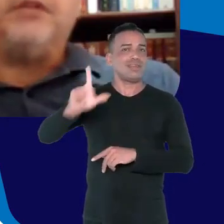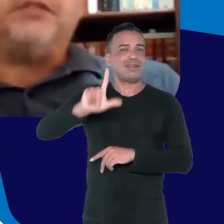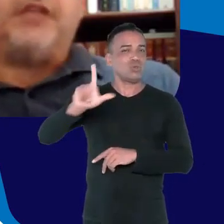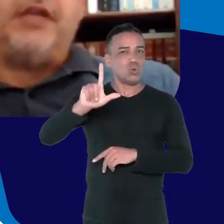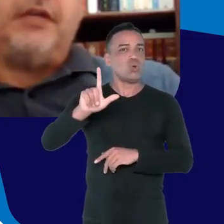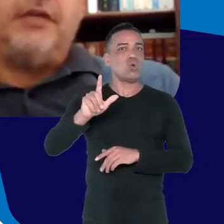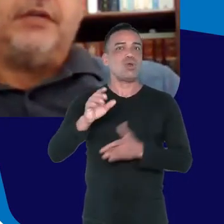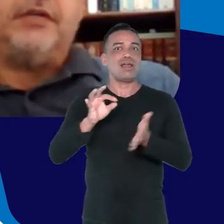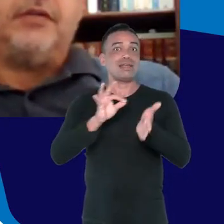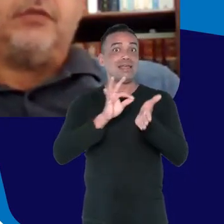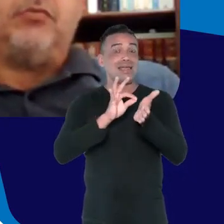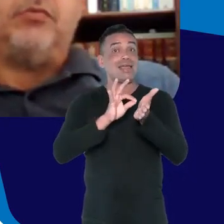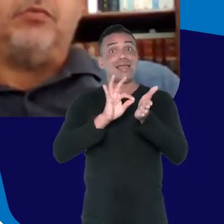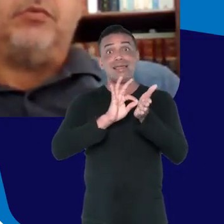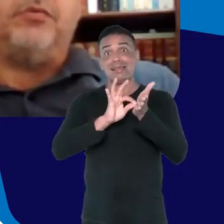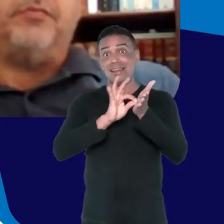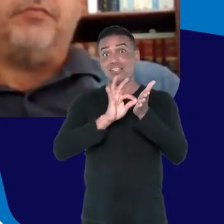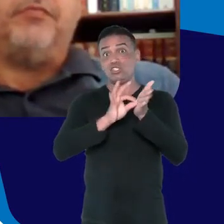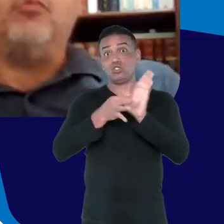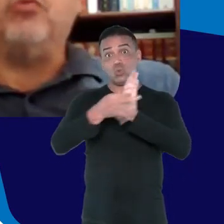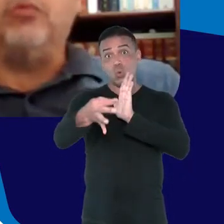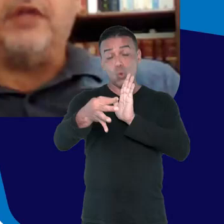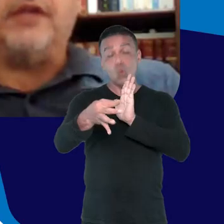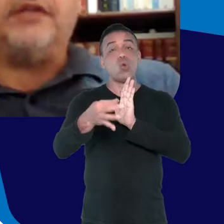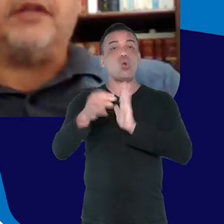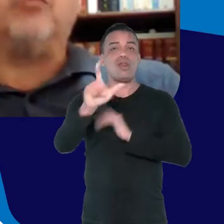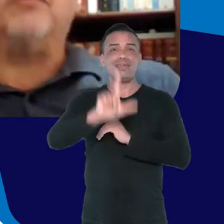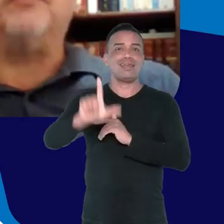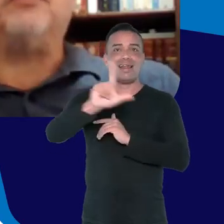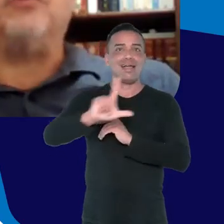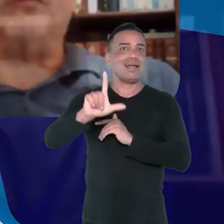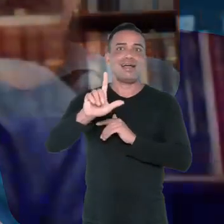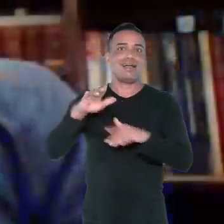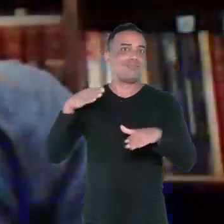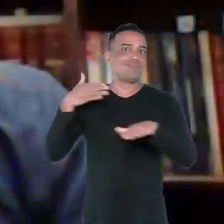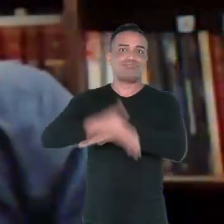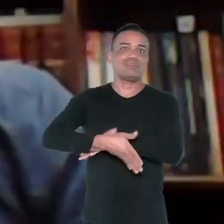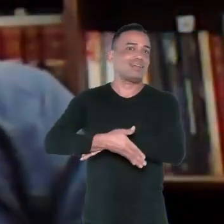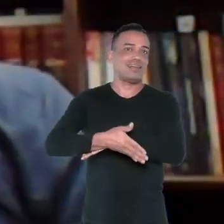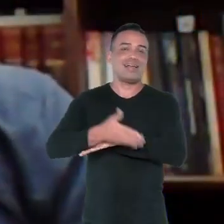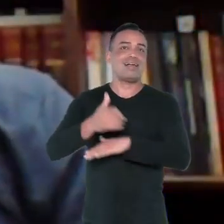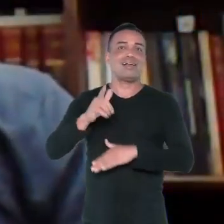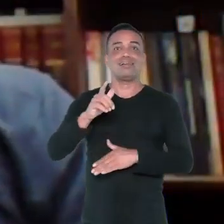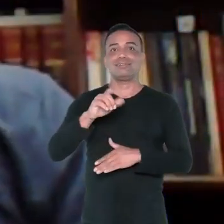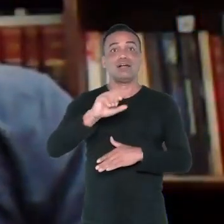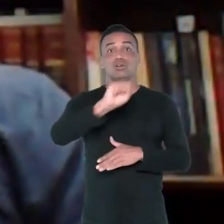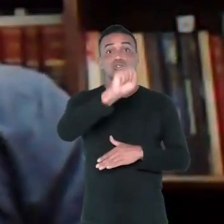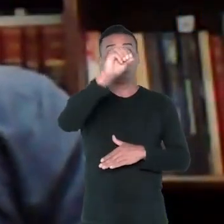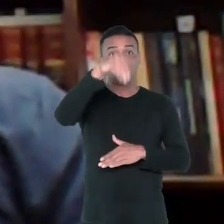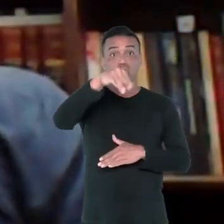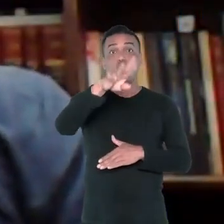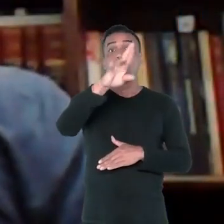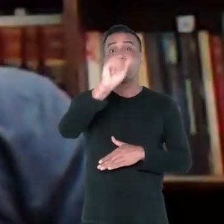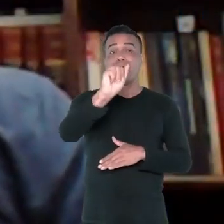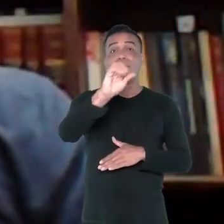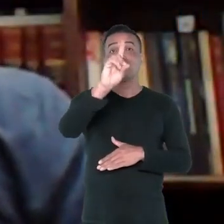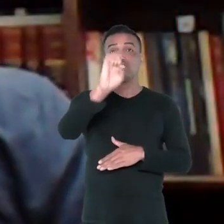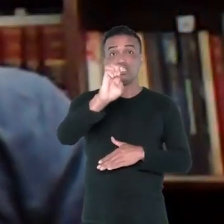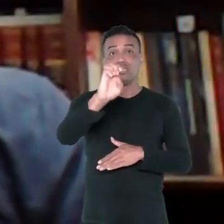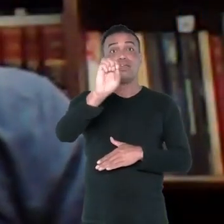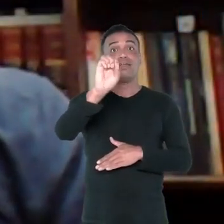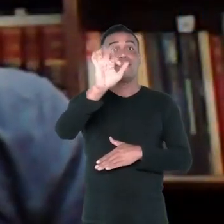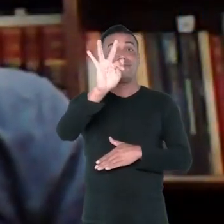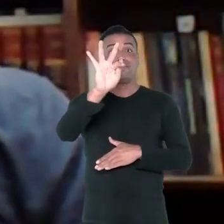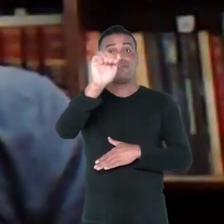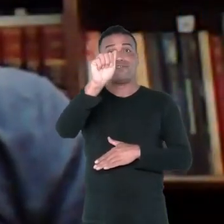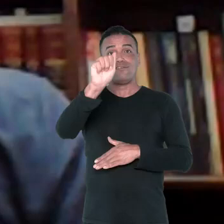Na parte superior esquerda, lê-se: Ministério da Cultura, CEMIG e Engea apresentam, e na parte superior direita, lê-se: Sempre um